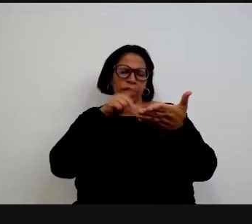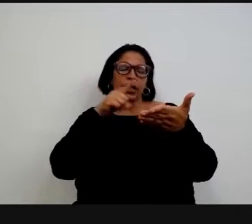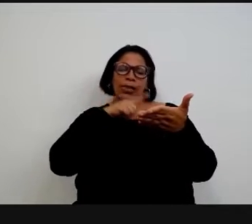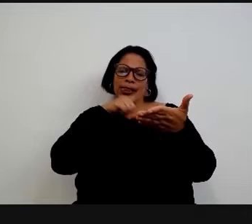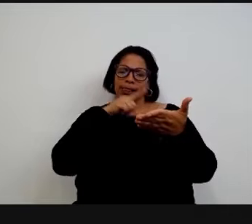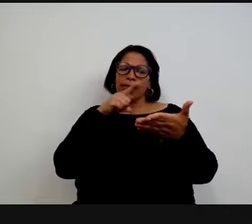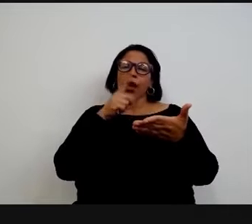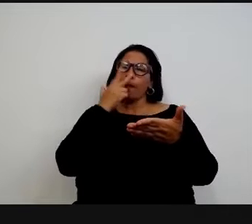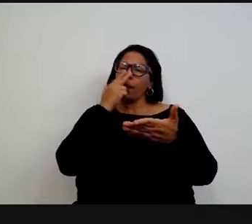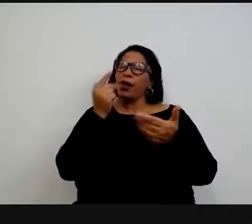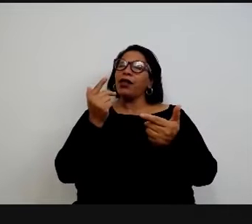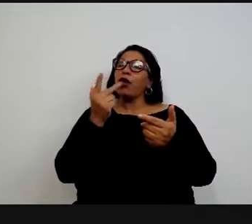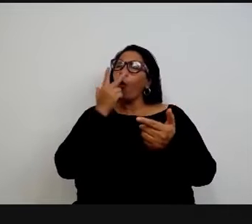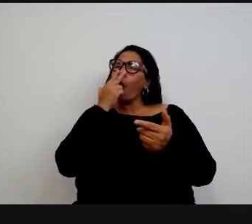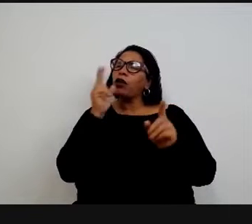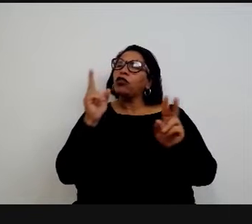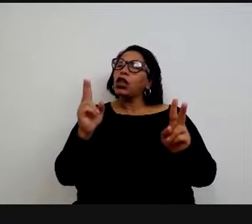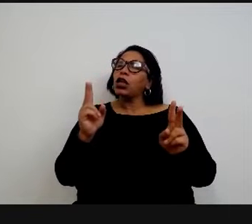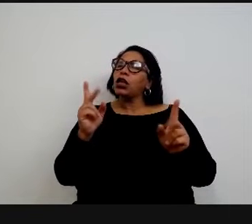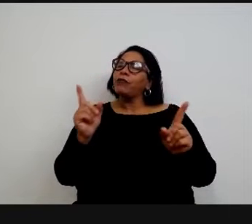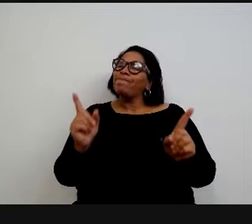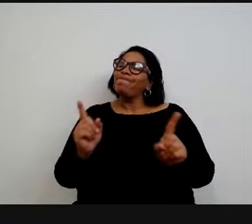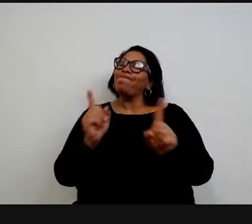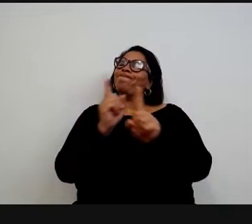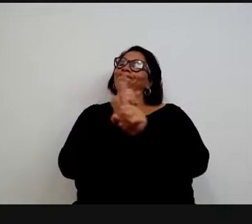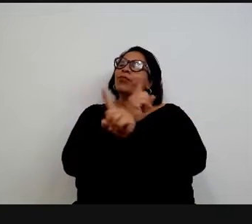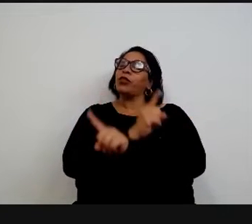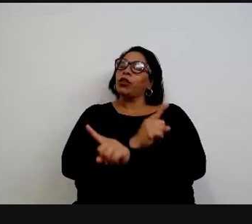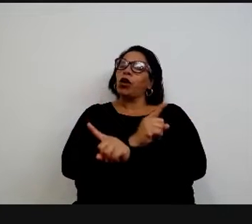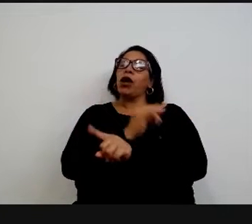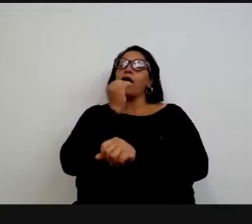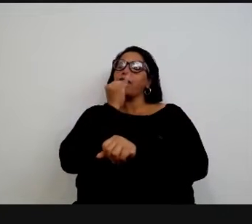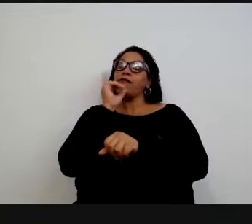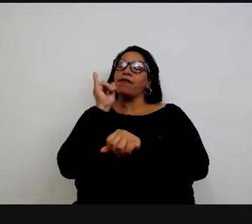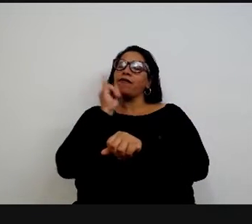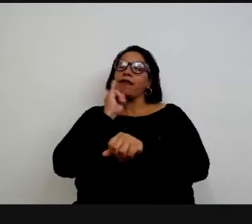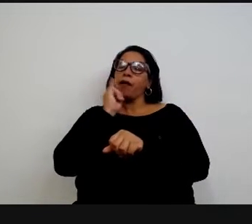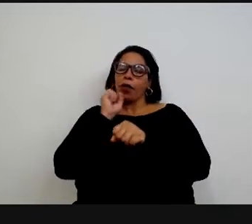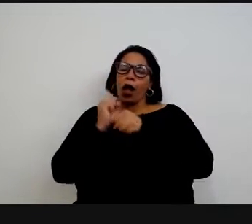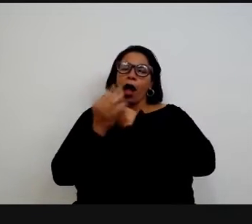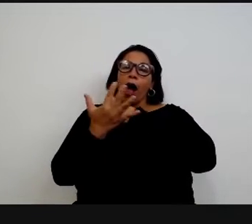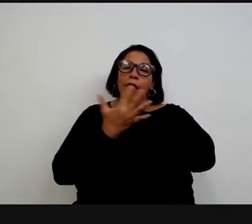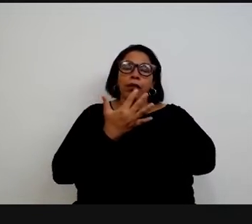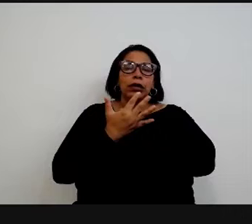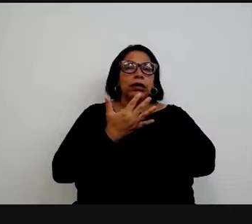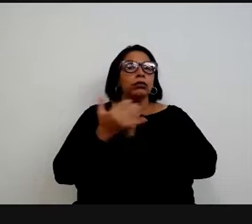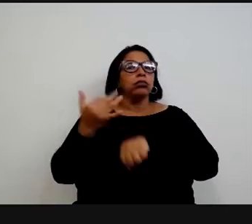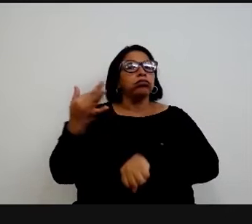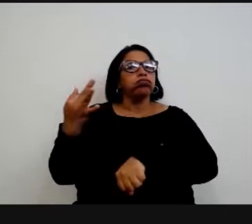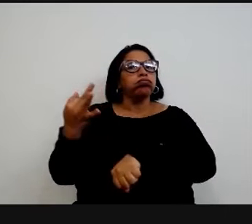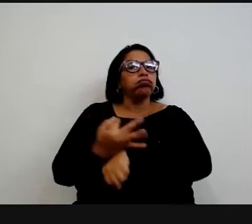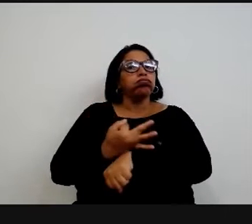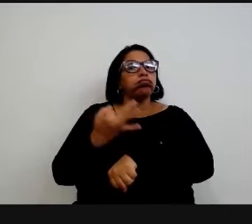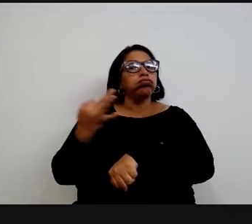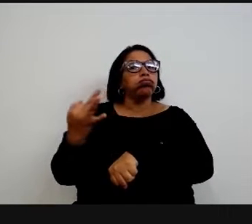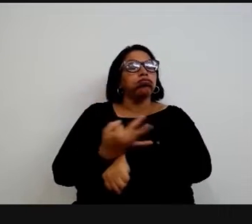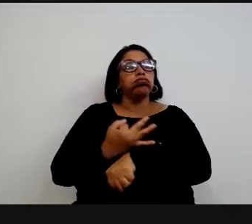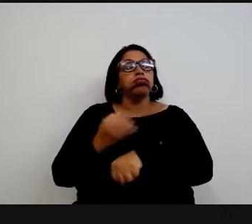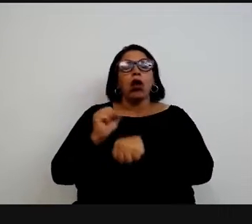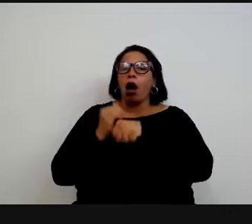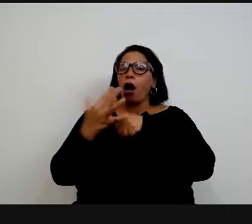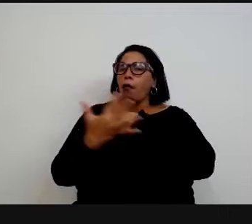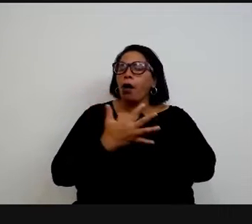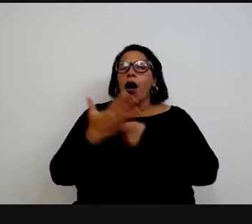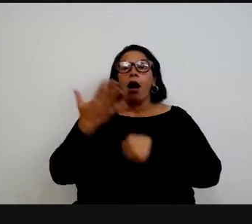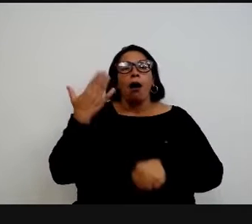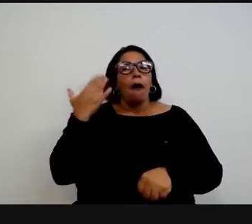gente tem que, às vezes, inverter um pouco o olhar, né? Você pegar os legados da pandemia e falar em resistência ao presencial. Na hora da mesa